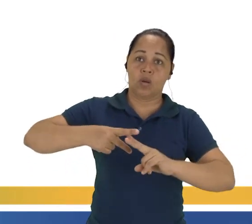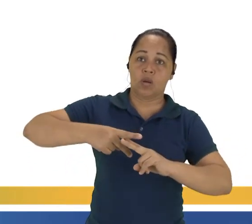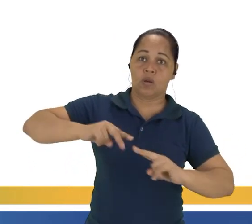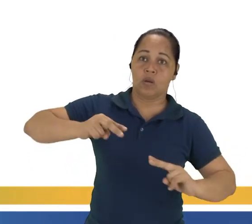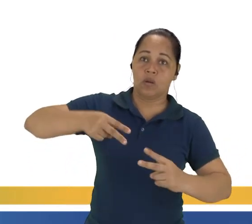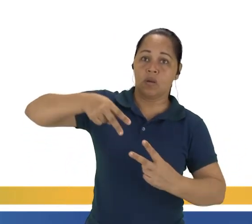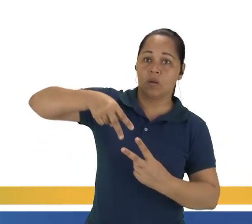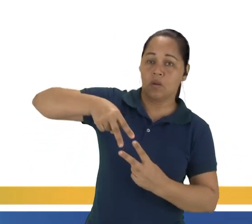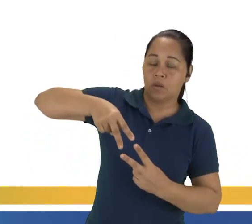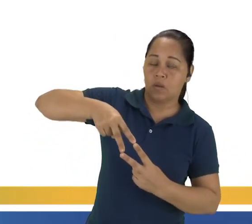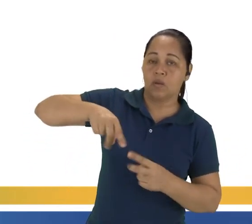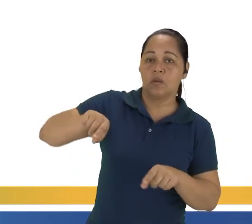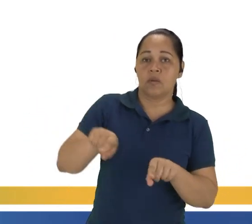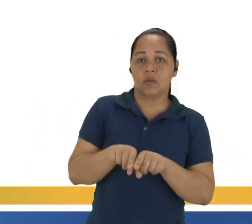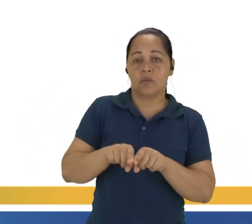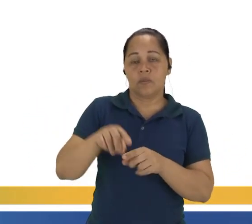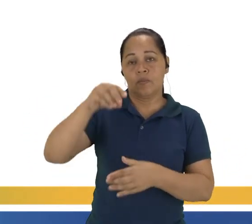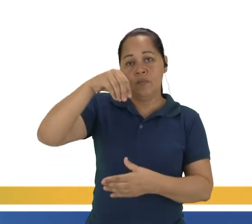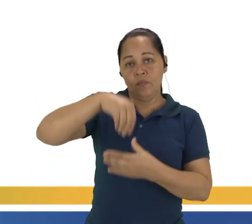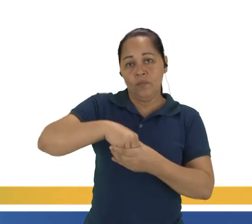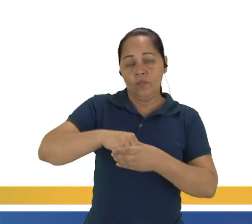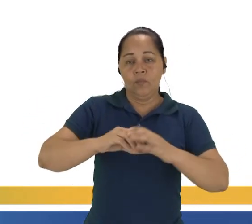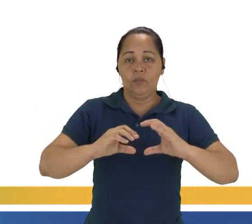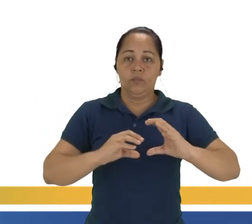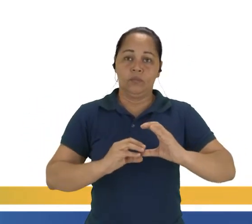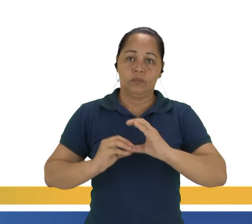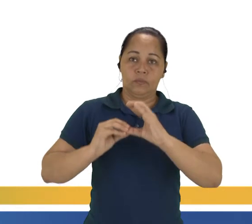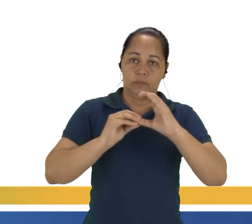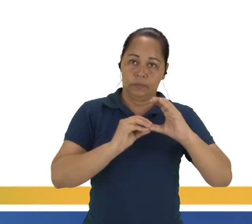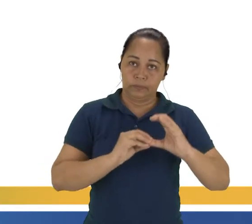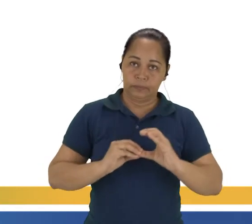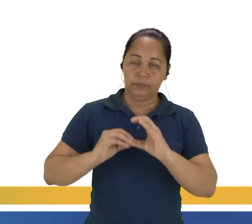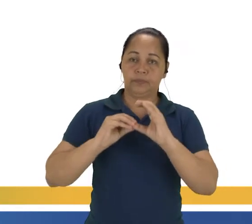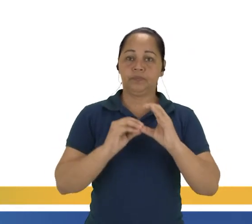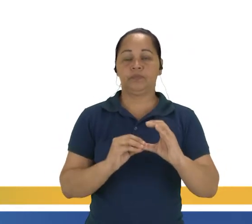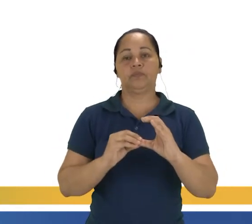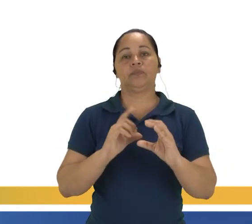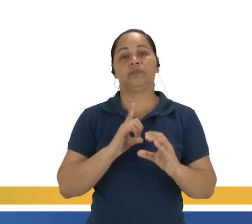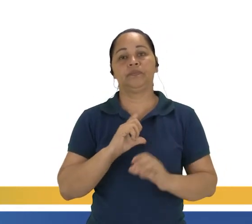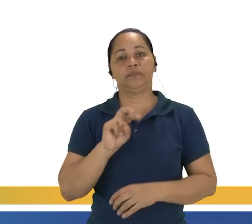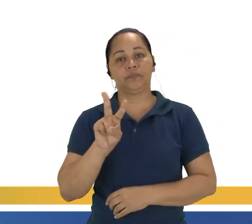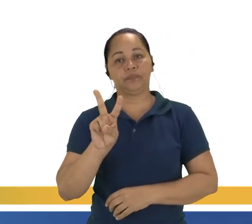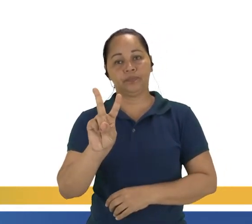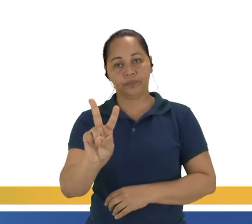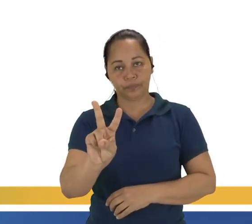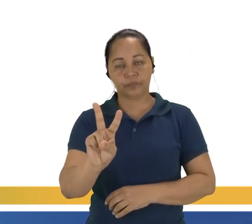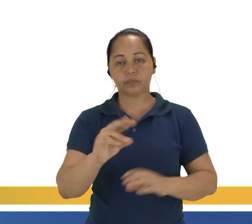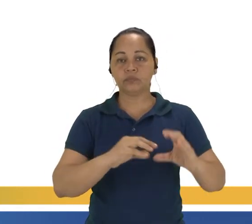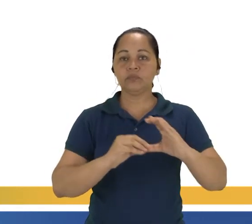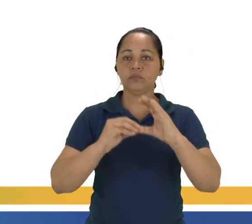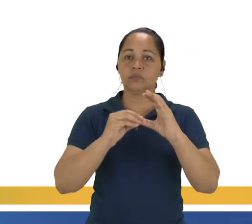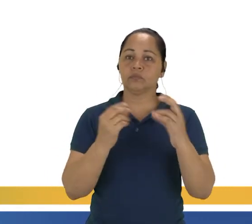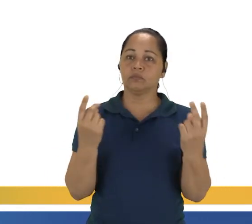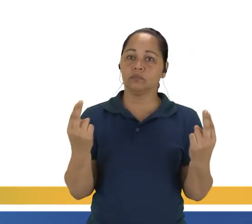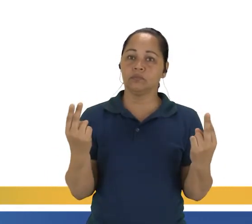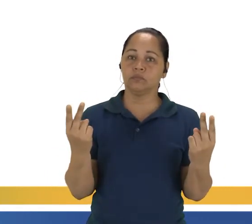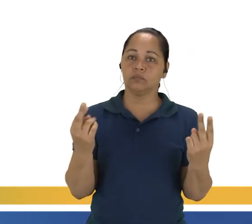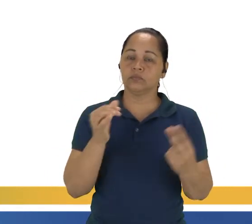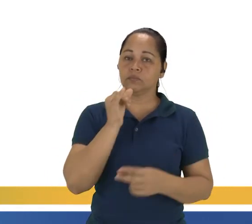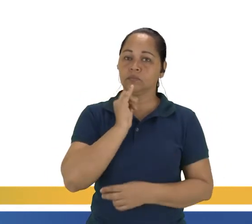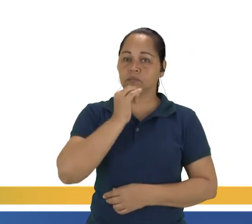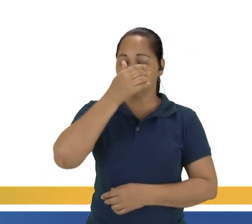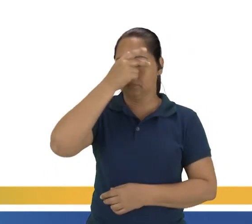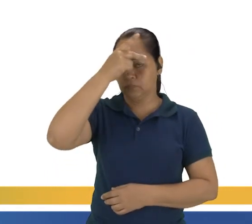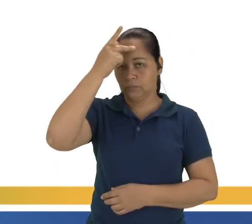que essa divisão, ela não vai reduzir o material genético, vão ser duas células iguais. No caso dos seres humanos,